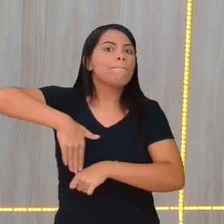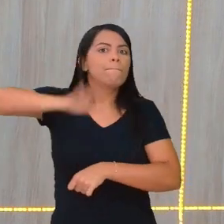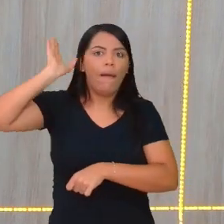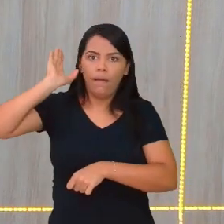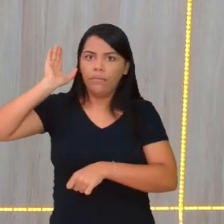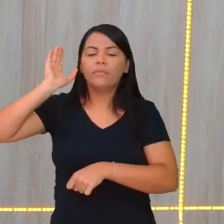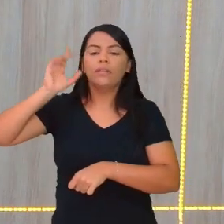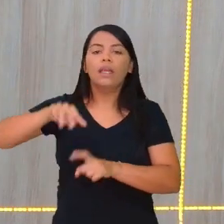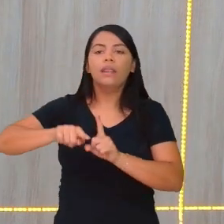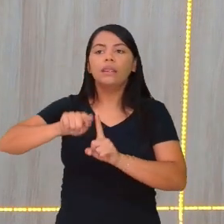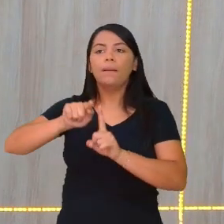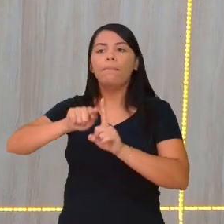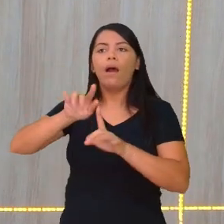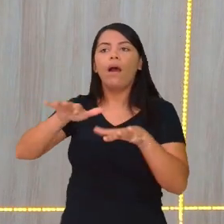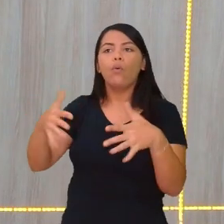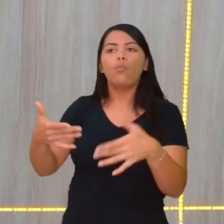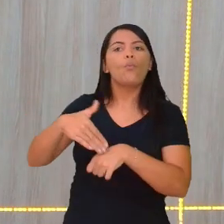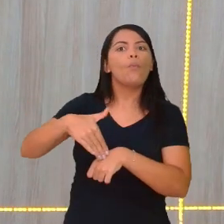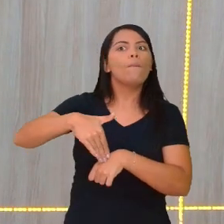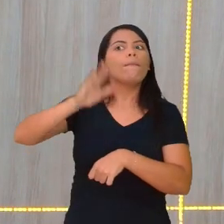maior temperatura? Aqui.